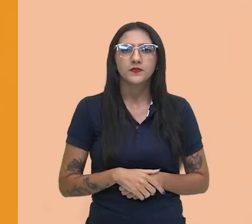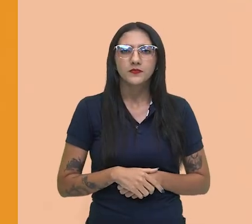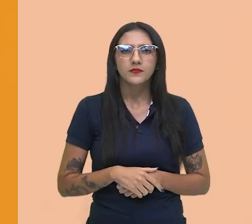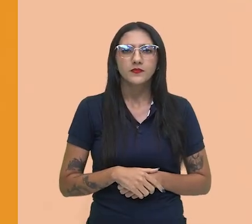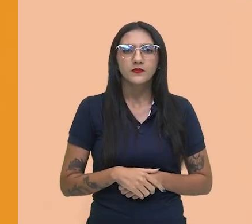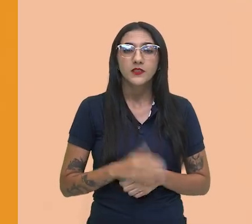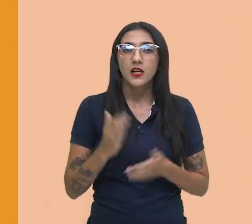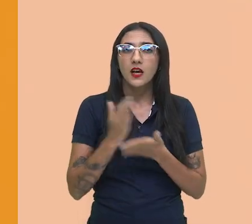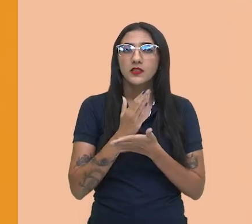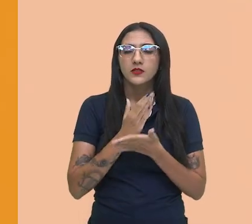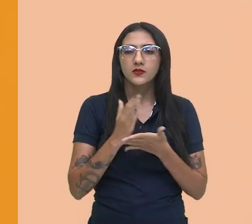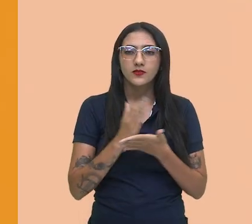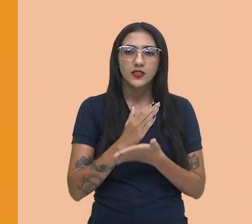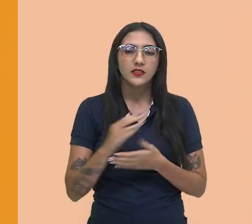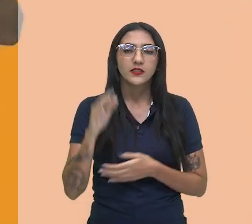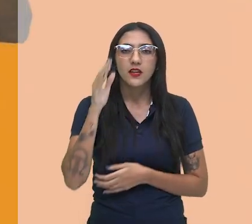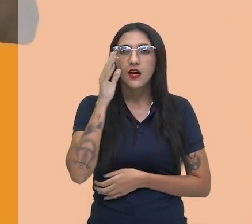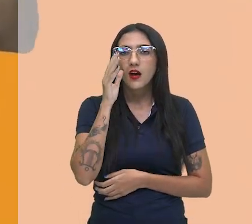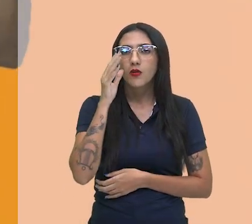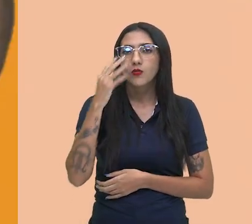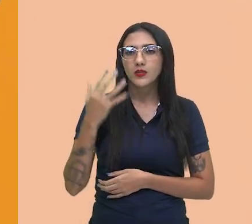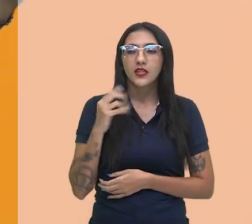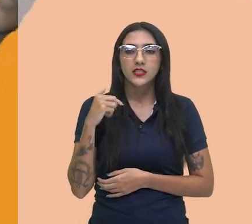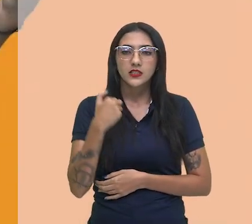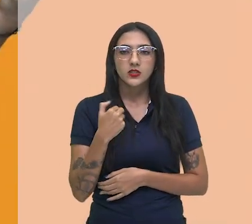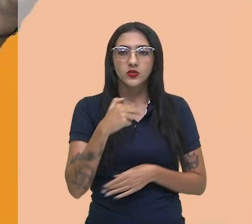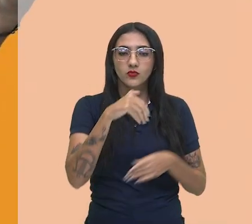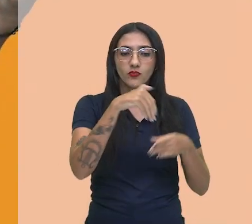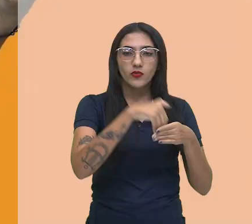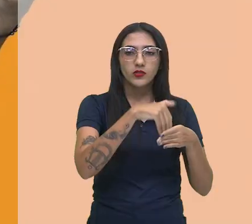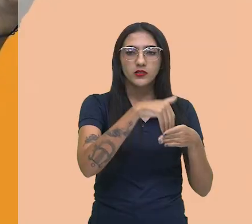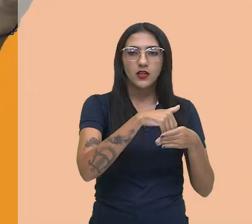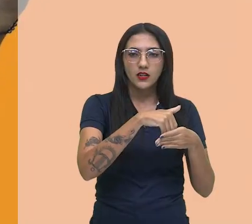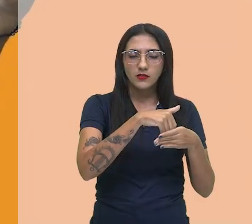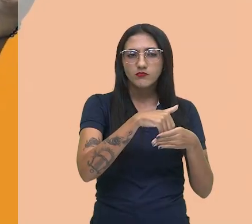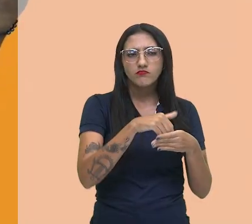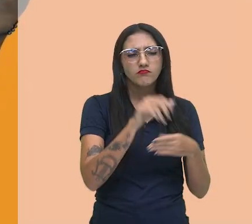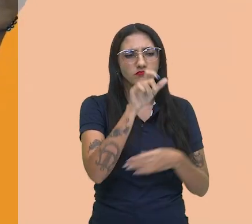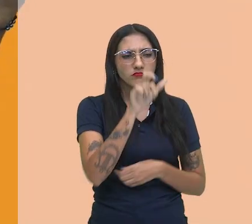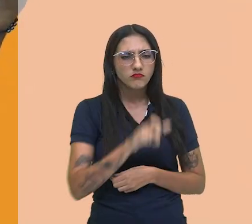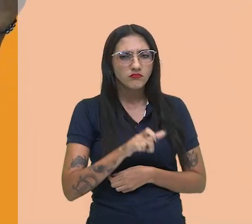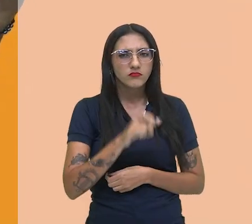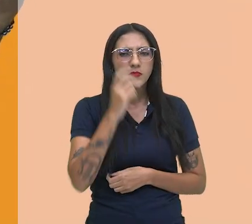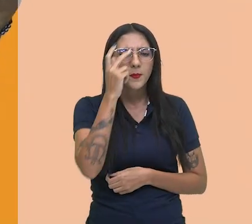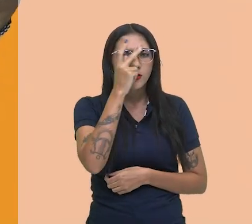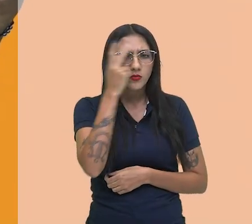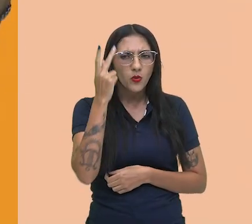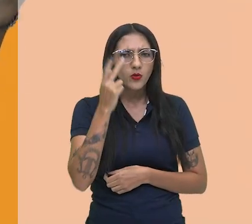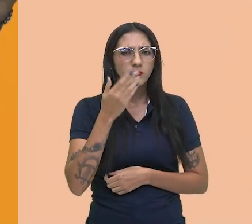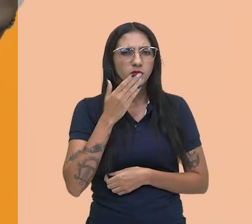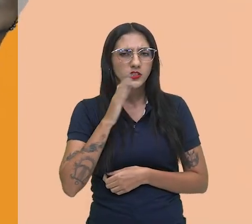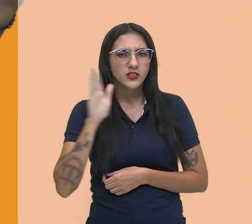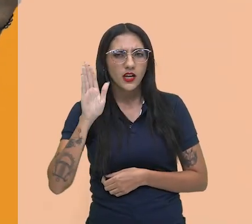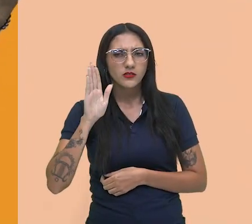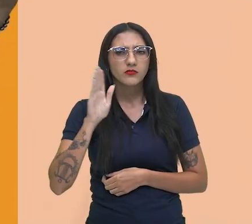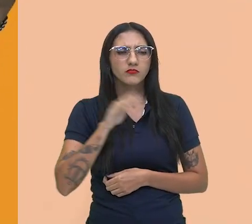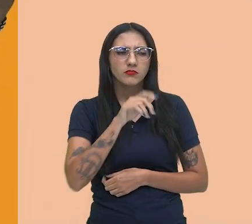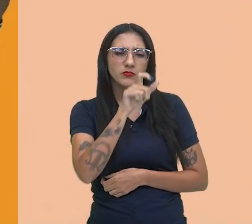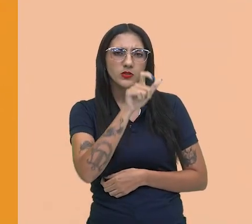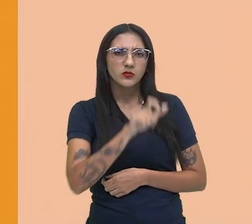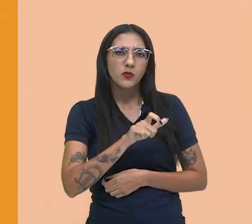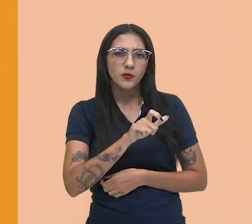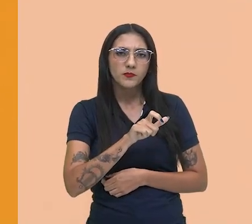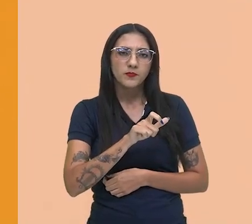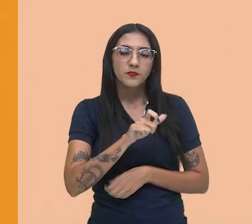vezes, acontece muitas vezes a gente votar em alguém, né, num determinado